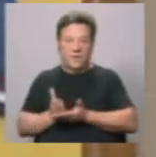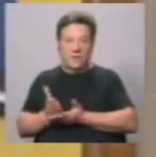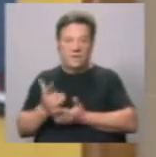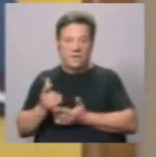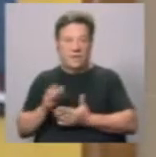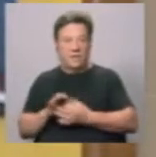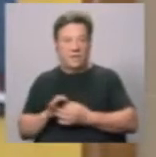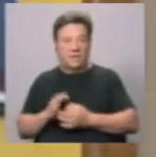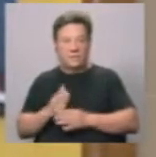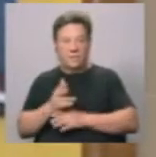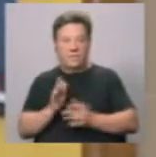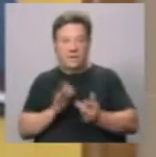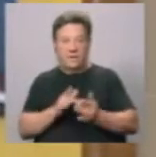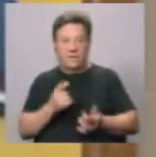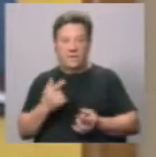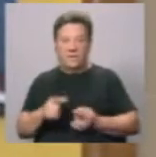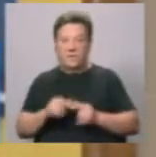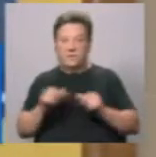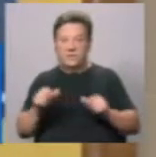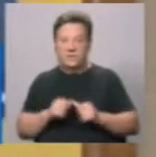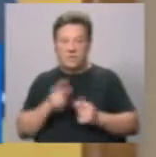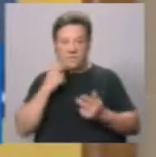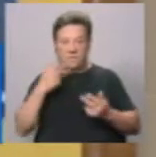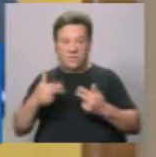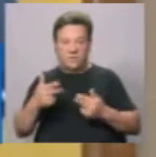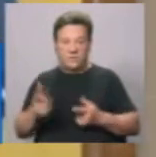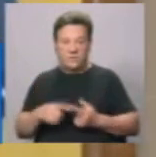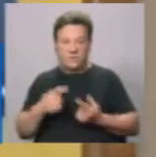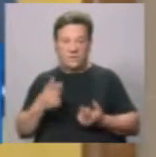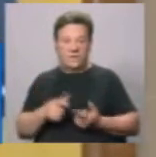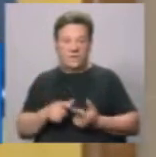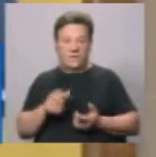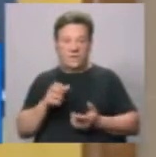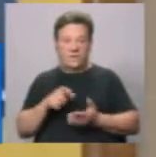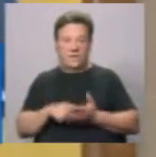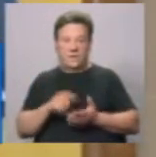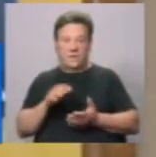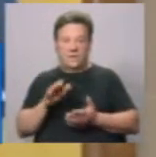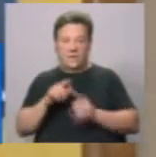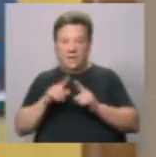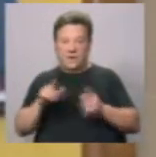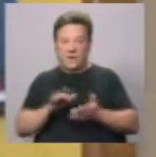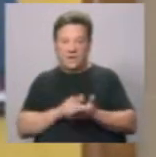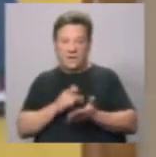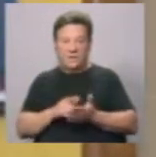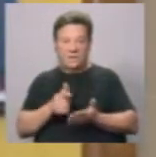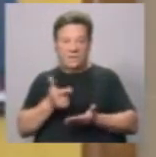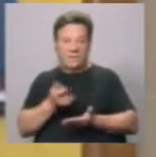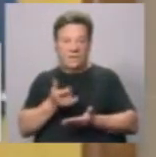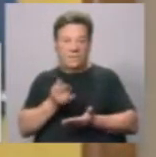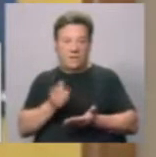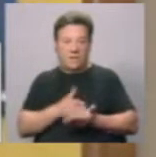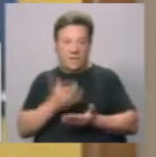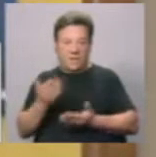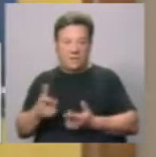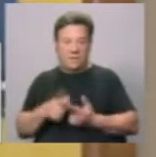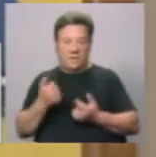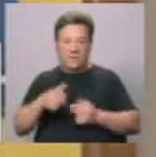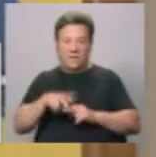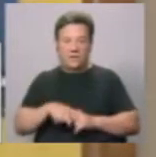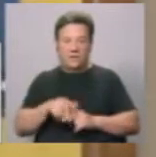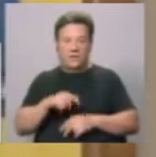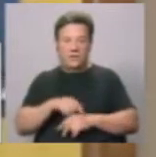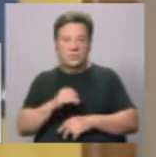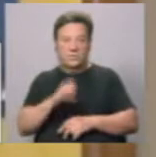ligação à internet, tem um sistema de videoconferência, tem ecrãs táteis, tem tablets, tem umas cadeiras que permitem, em